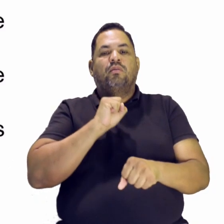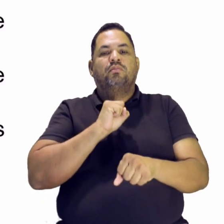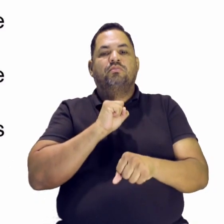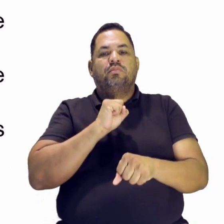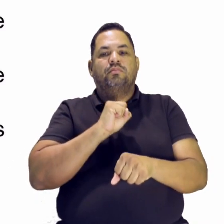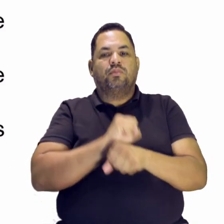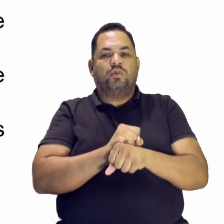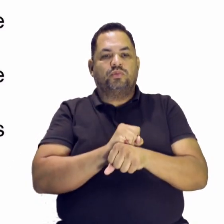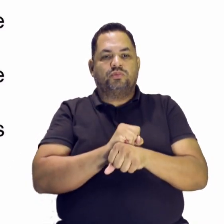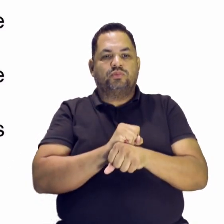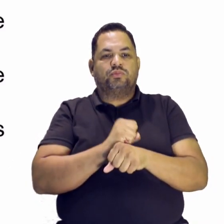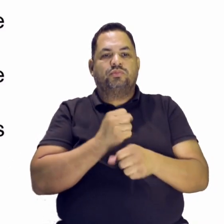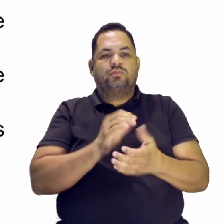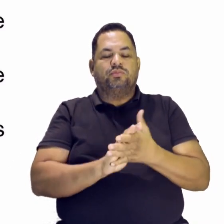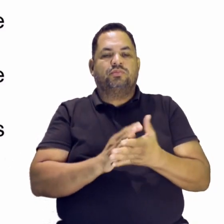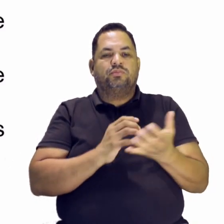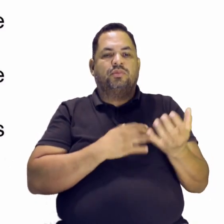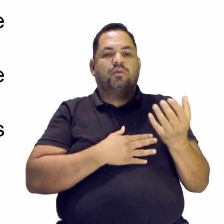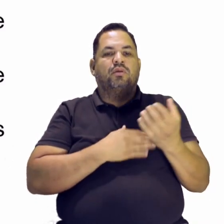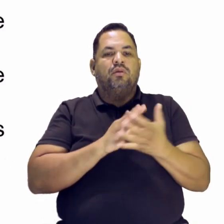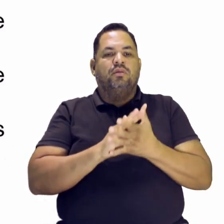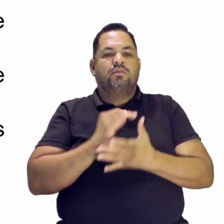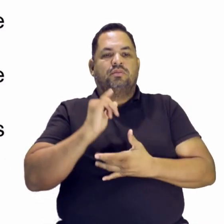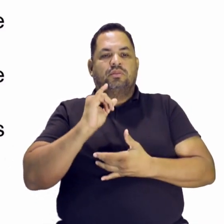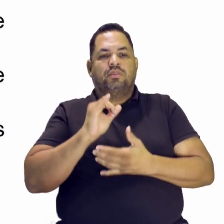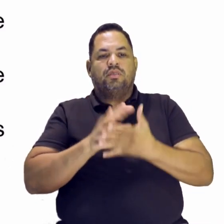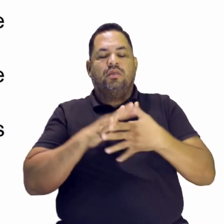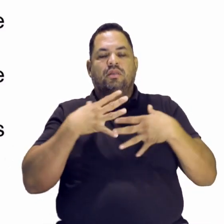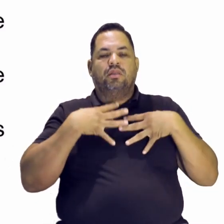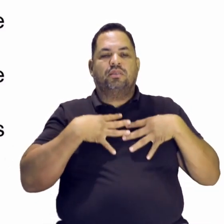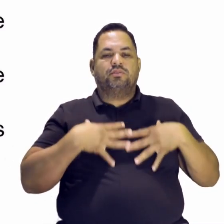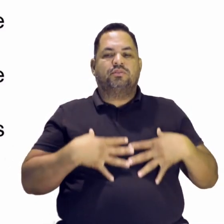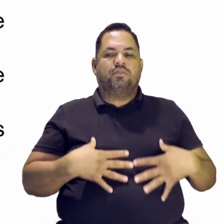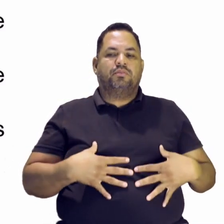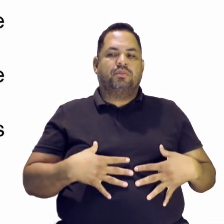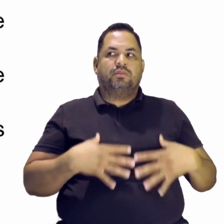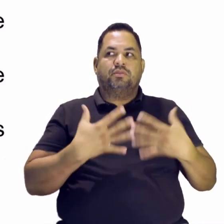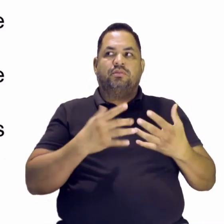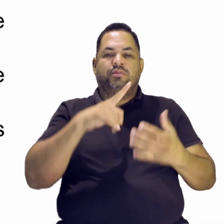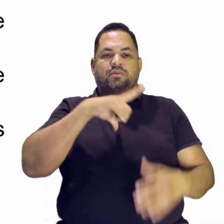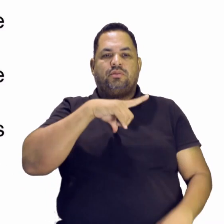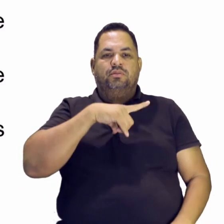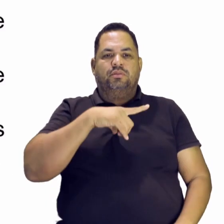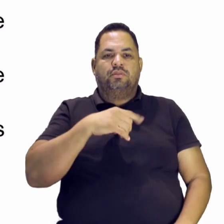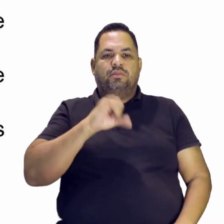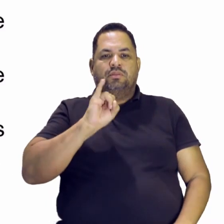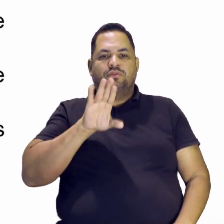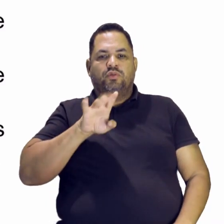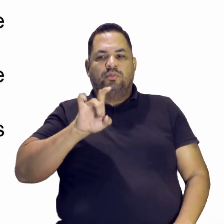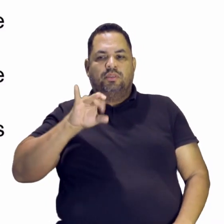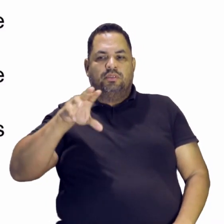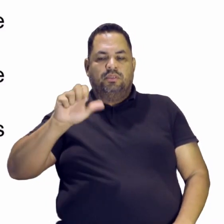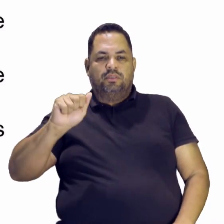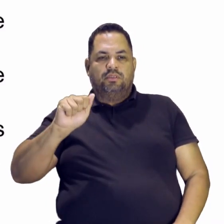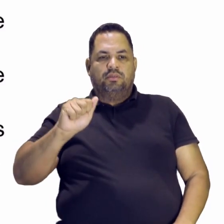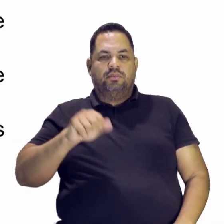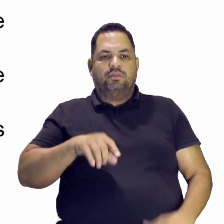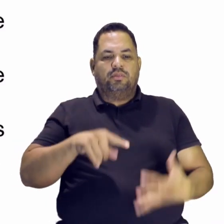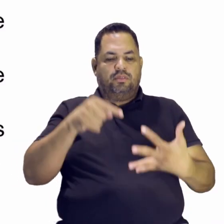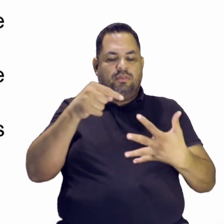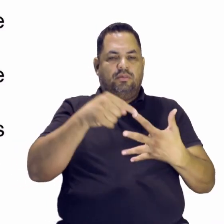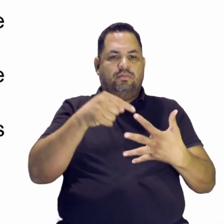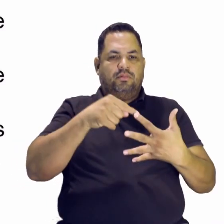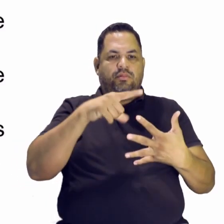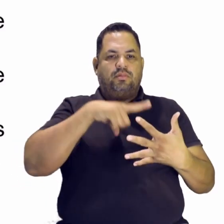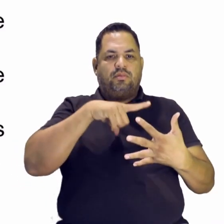um repouso, eu tenho também uma fase de relaxamento e tenho isometria. Na letra B, eu tenho